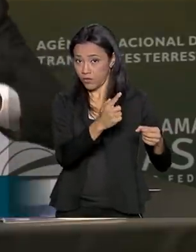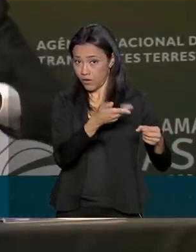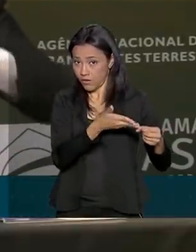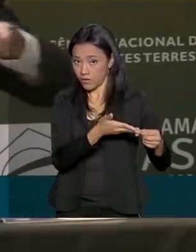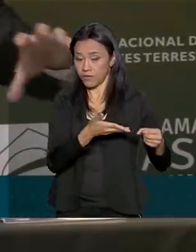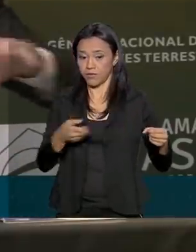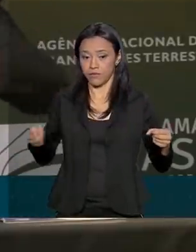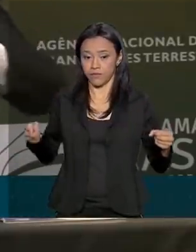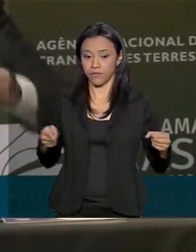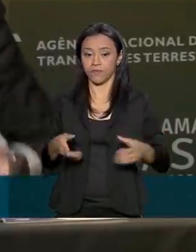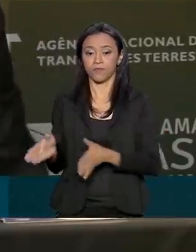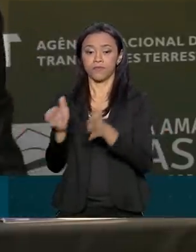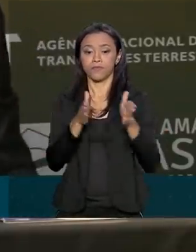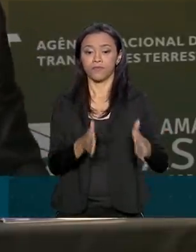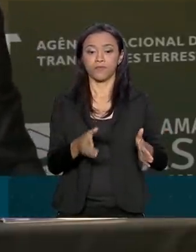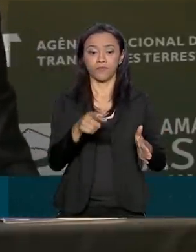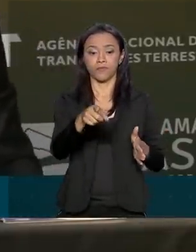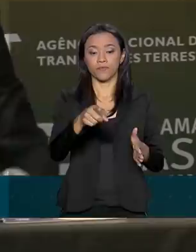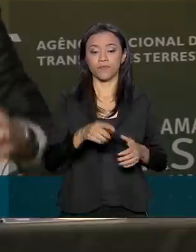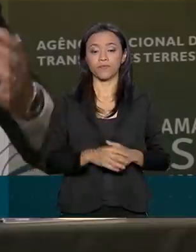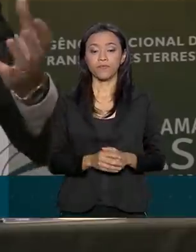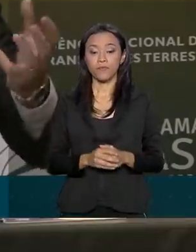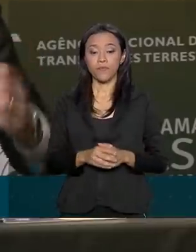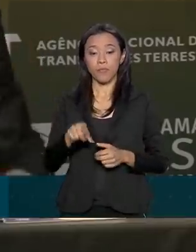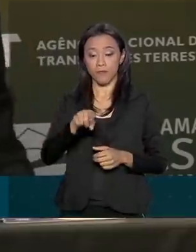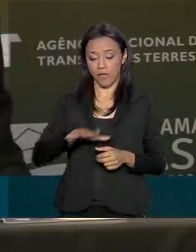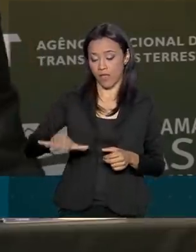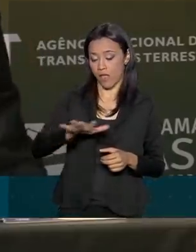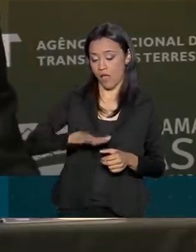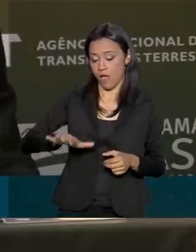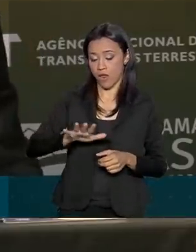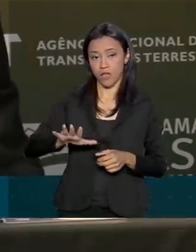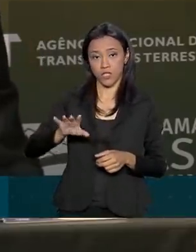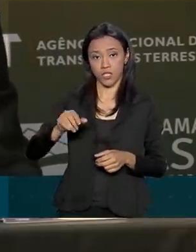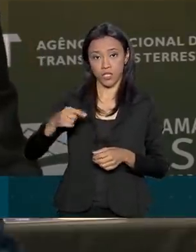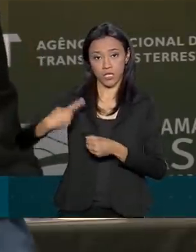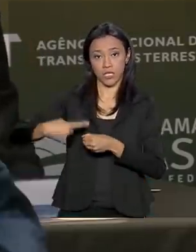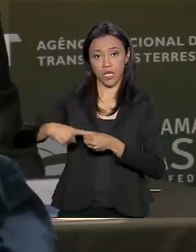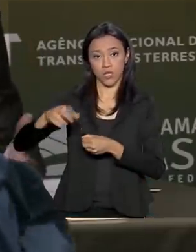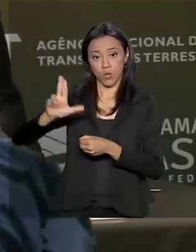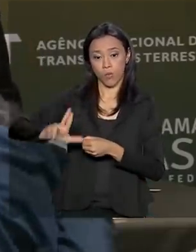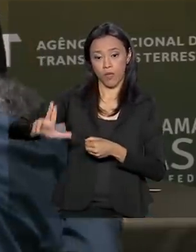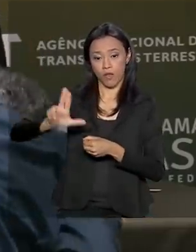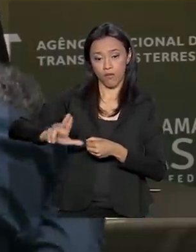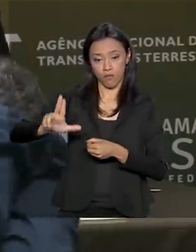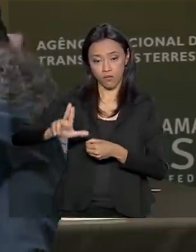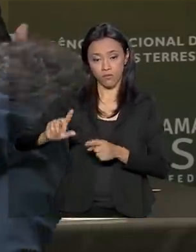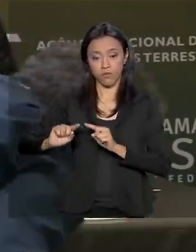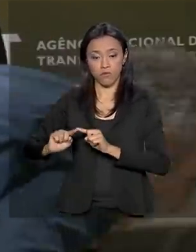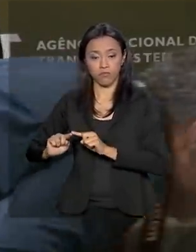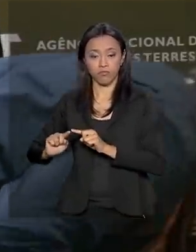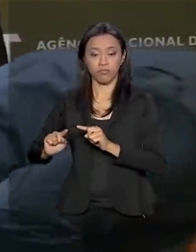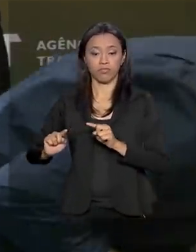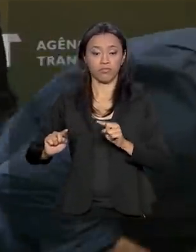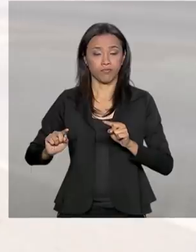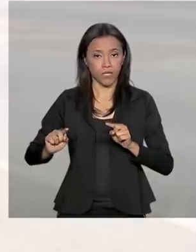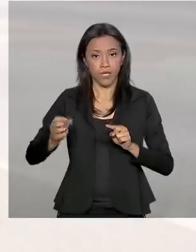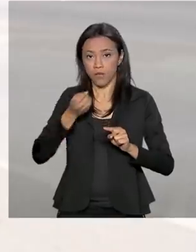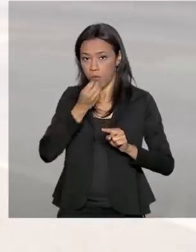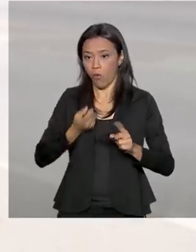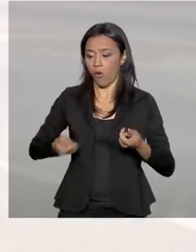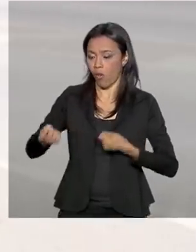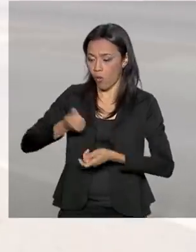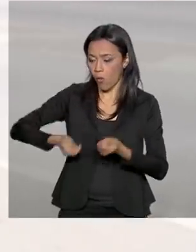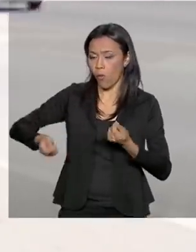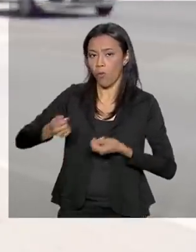lucas berland triângulo mineiro junto janta em termos econômicos a